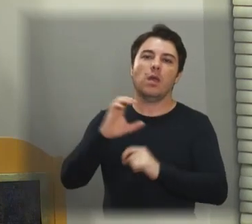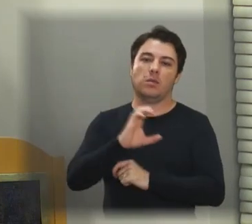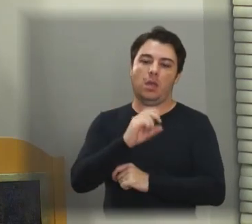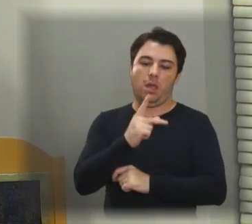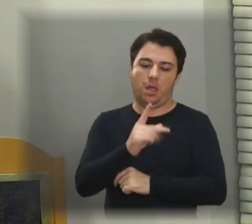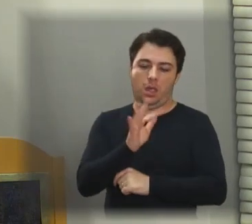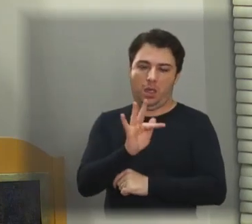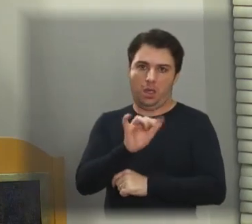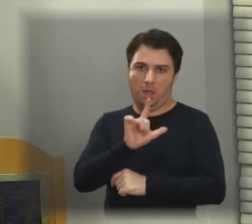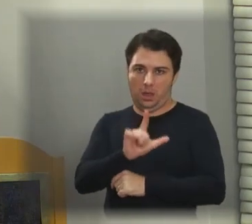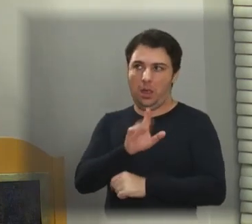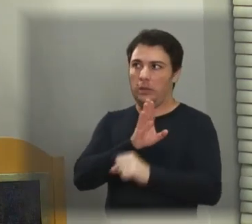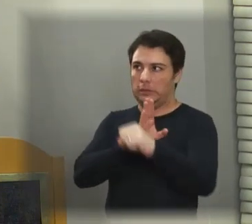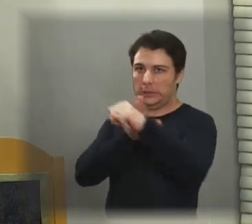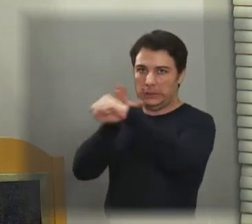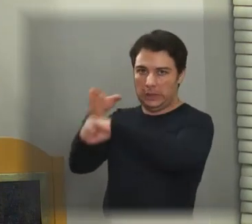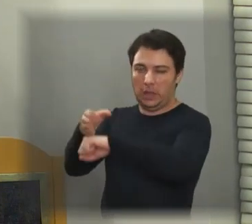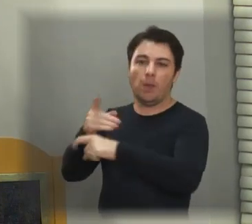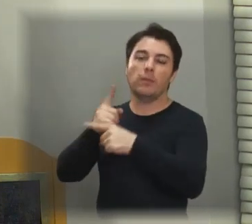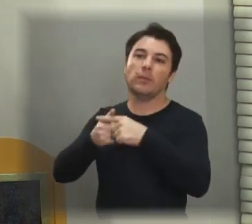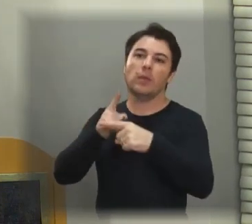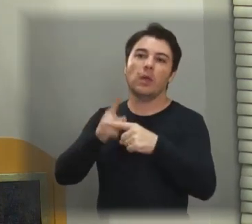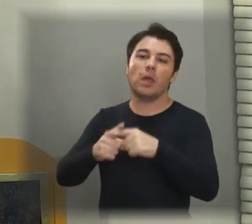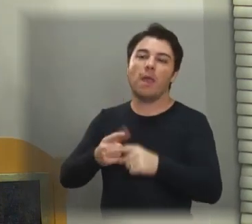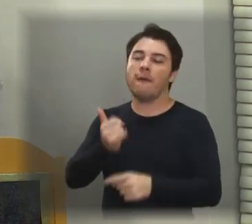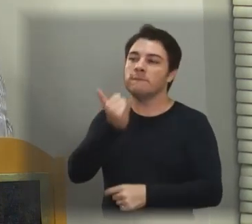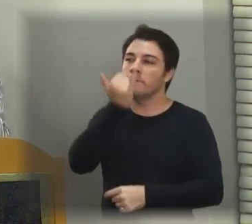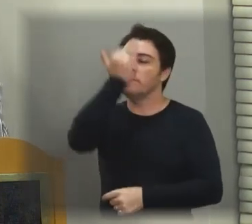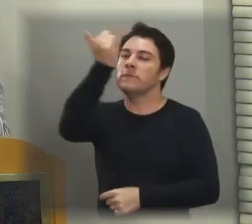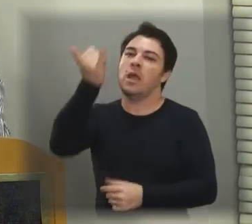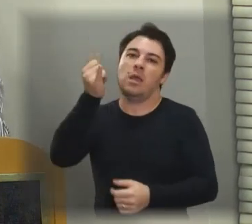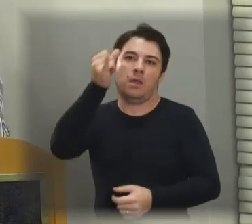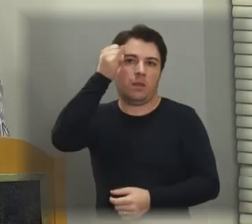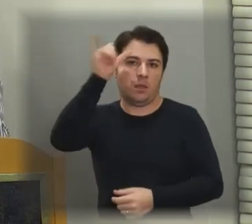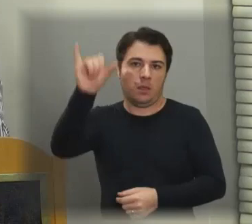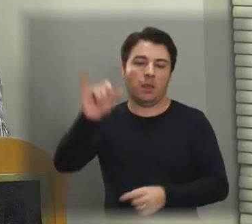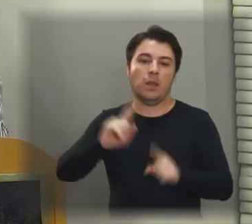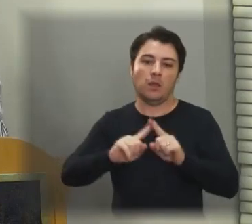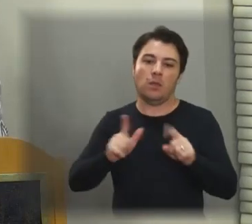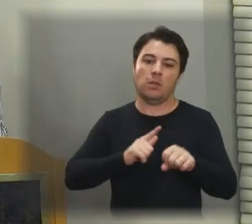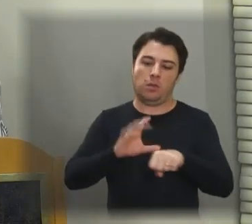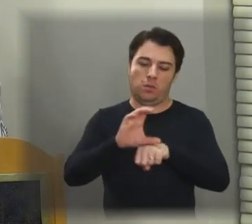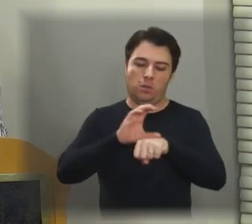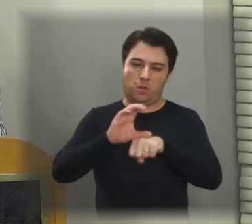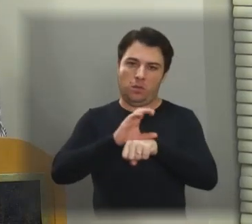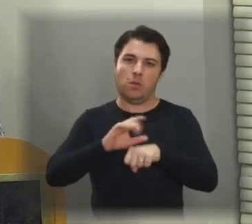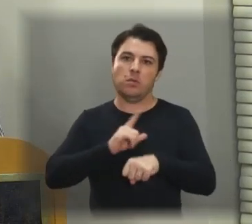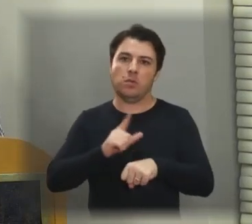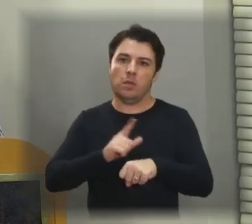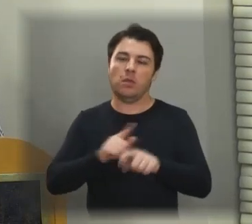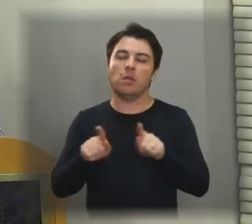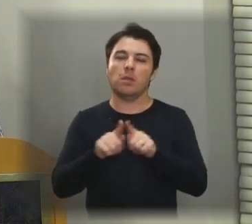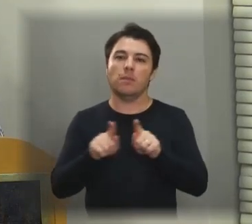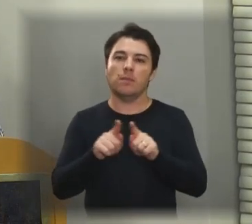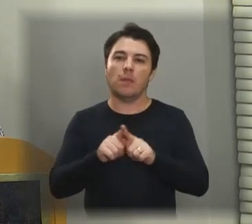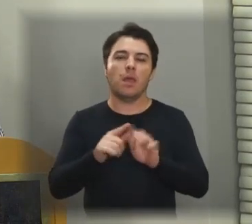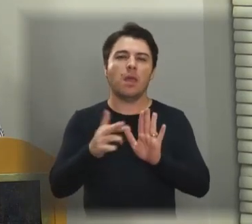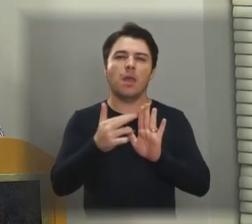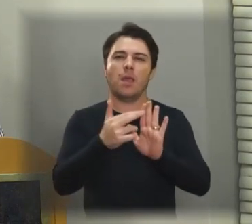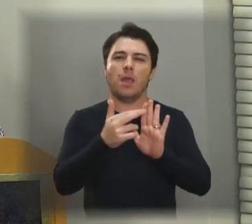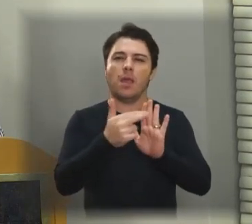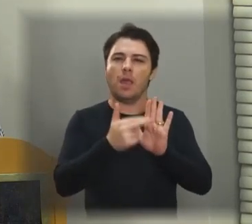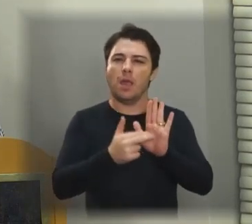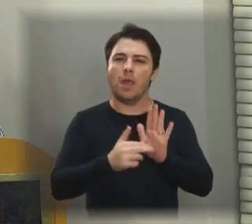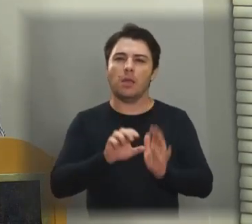companhia tem que intervir para que não aconteça acidente então está na tanto na Constituição Federal código civil e até numa lei